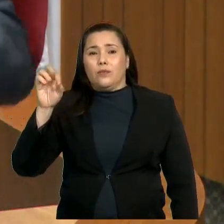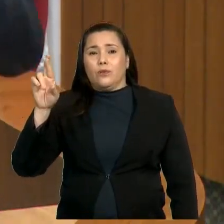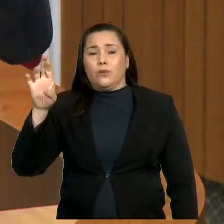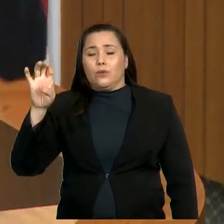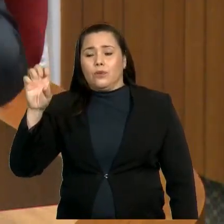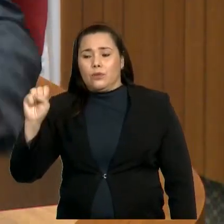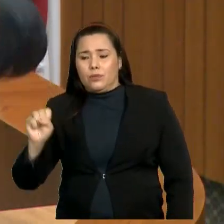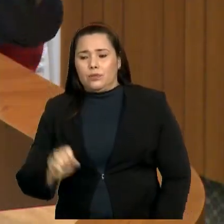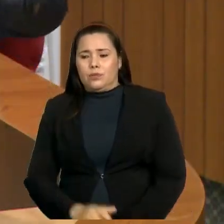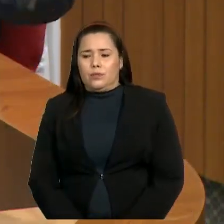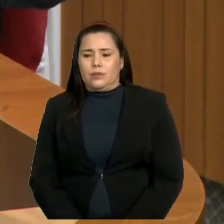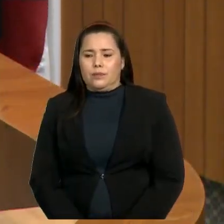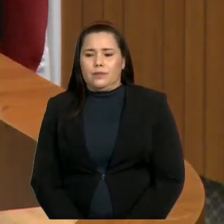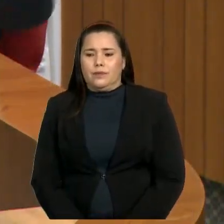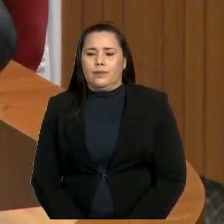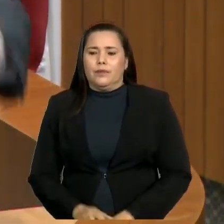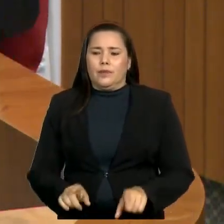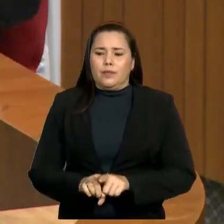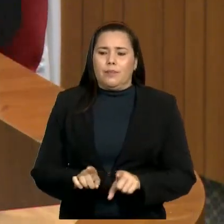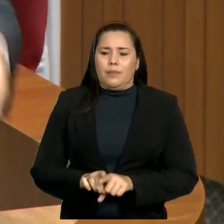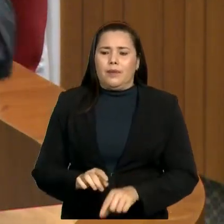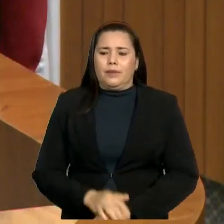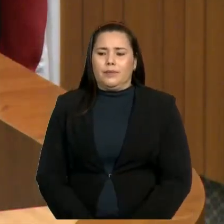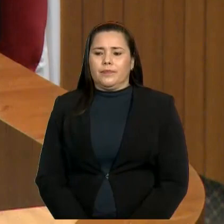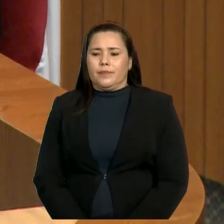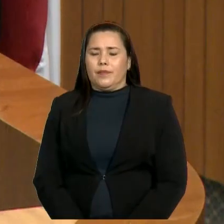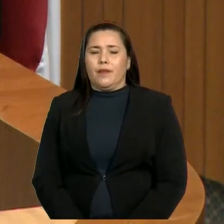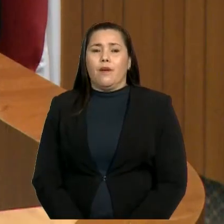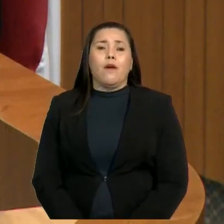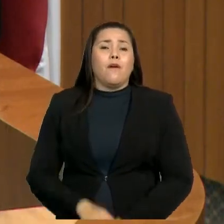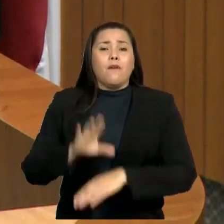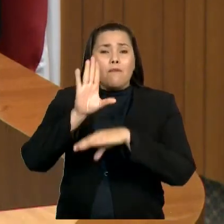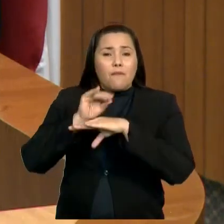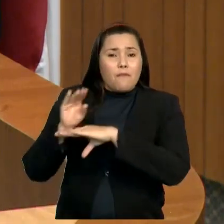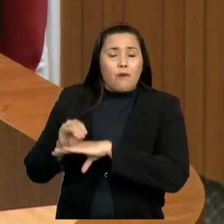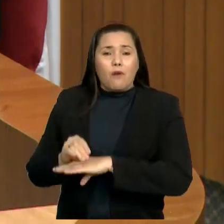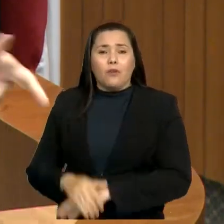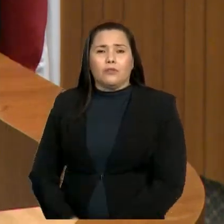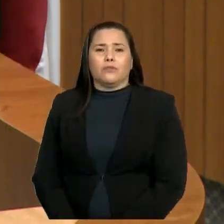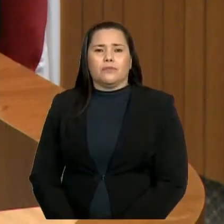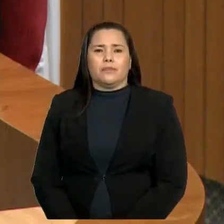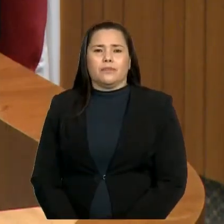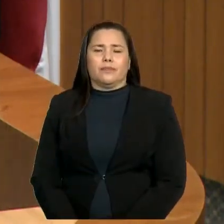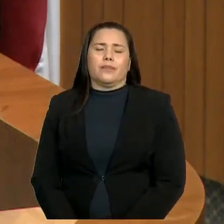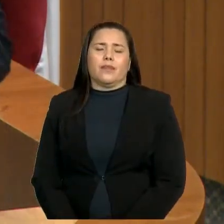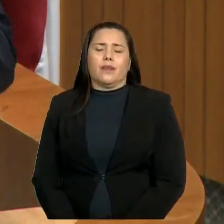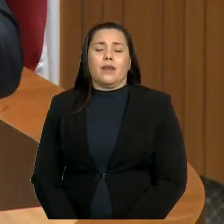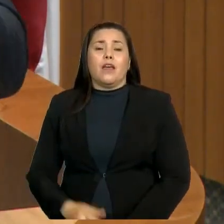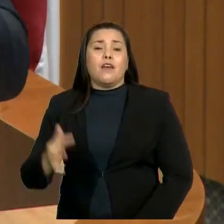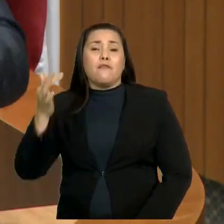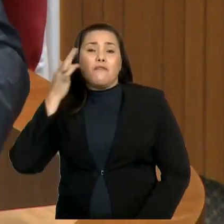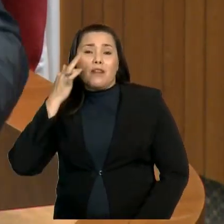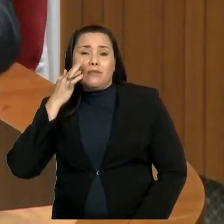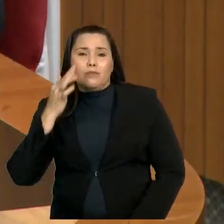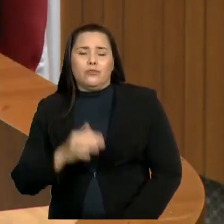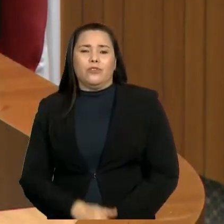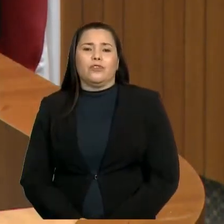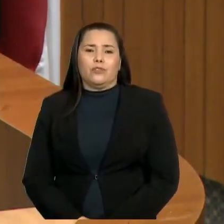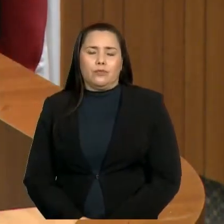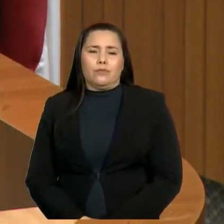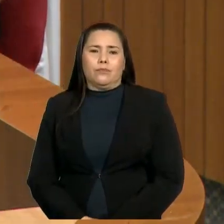bateu com agiotas conhecidos no estado ligados à pistolagem também no governo